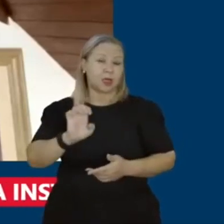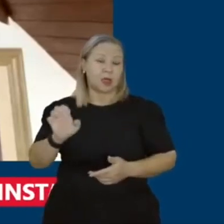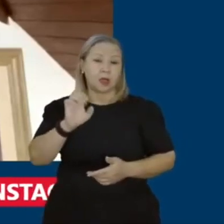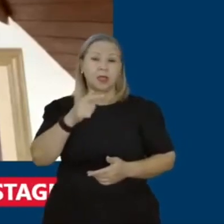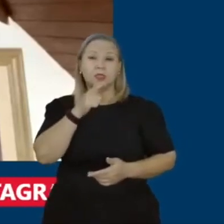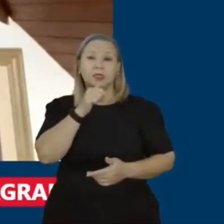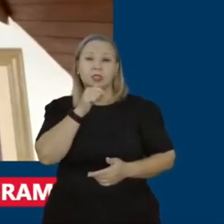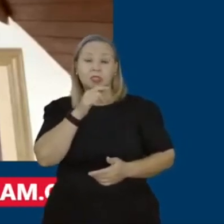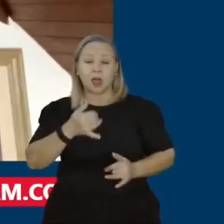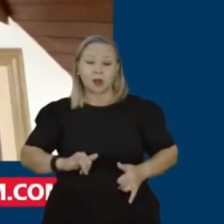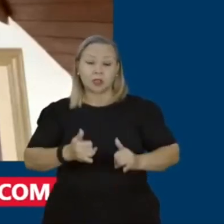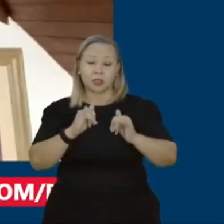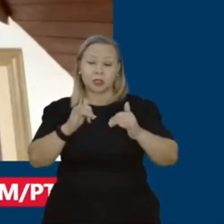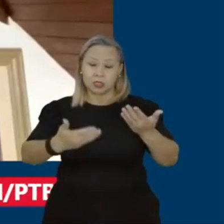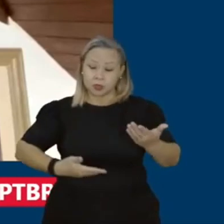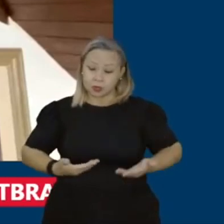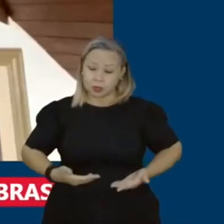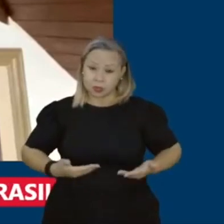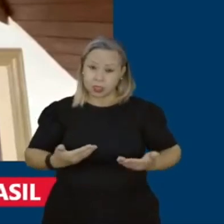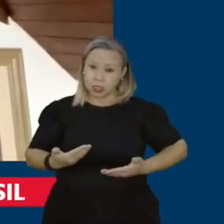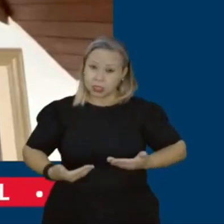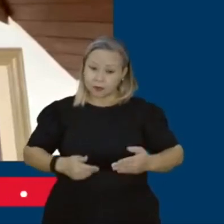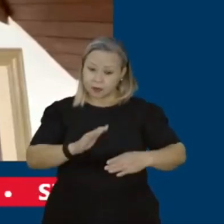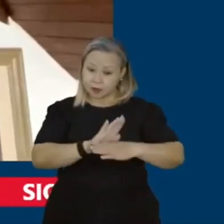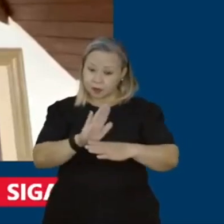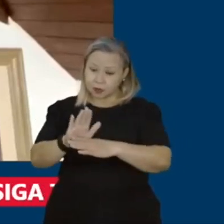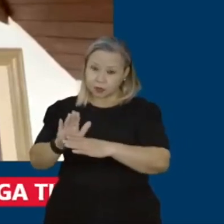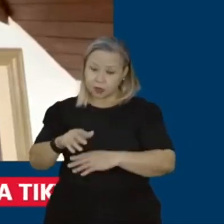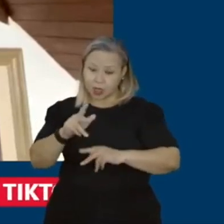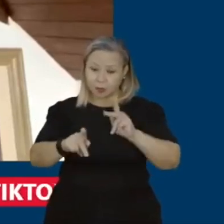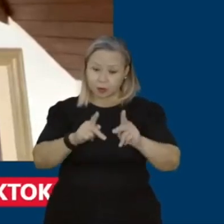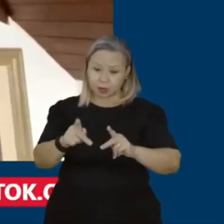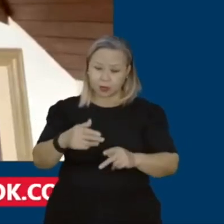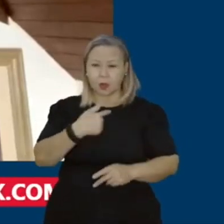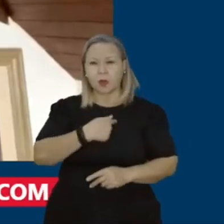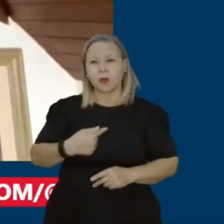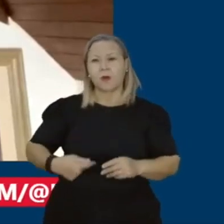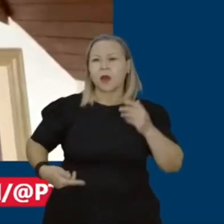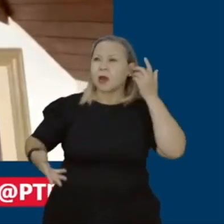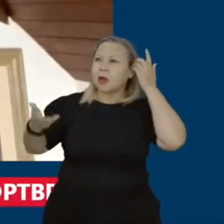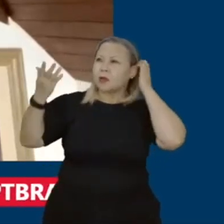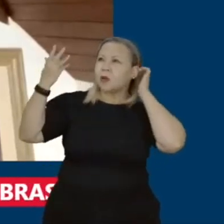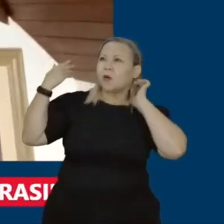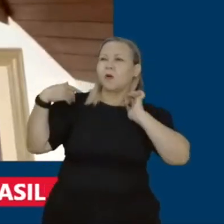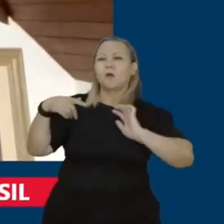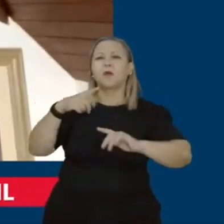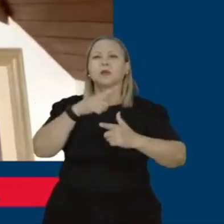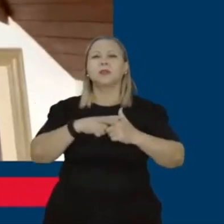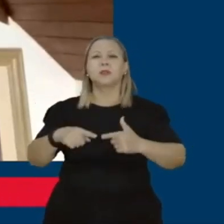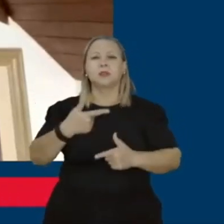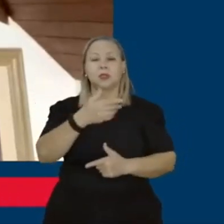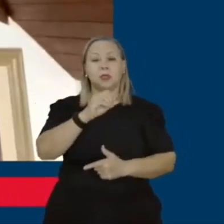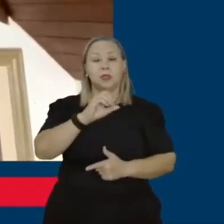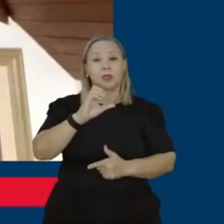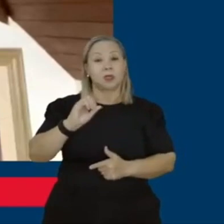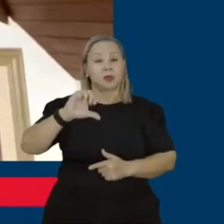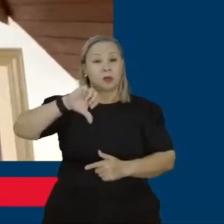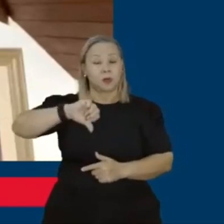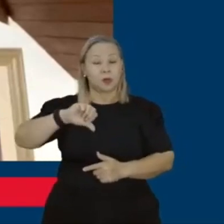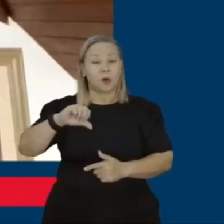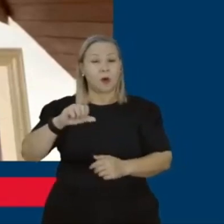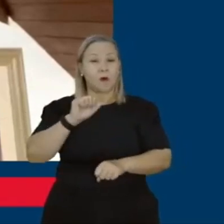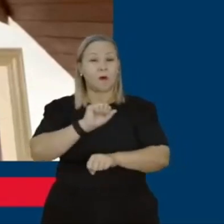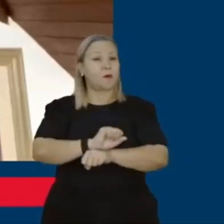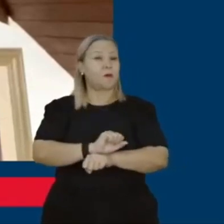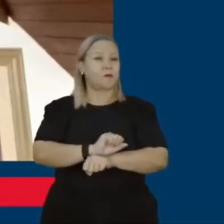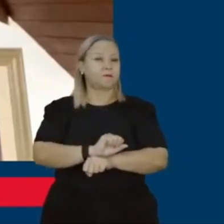elétrica a serviço da população. Quando eu fui governador, naquela crise, 2008, 2009, eu